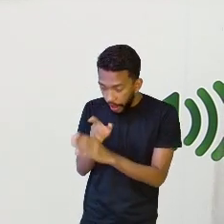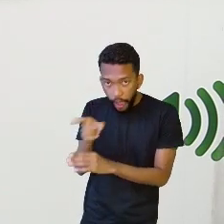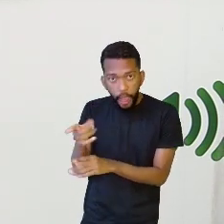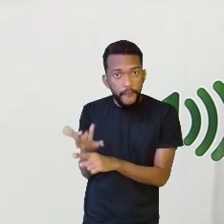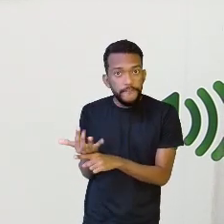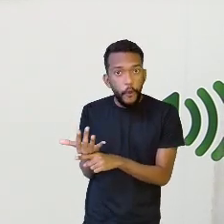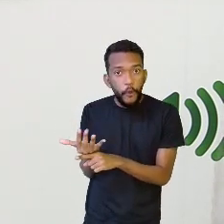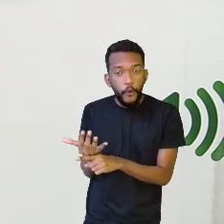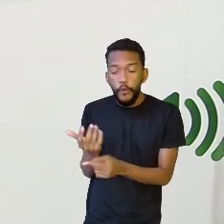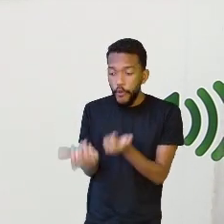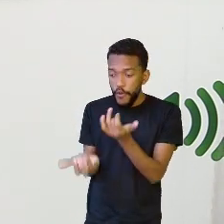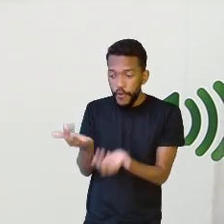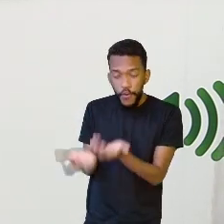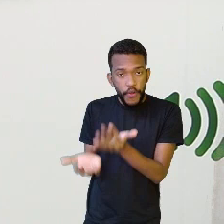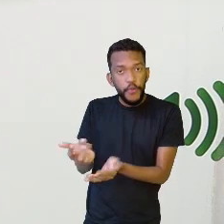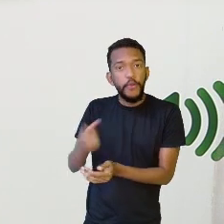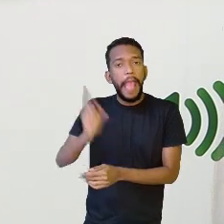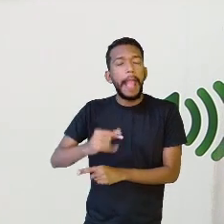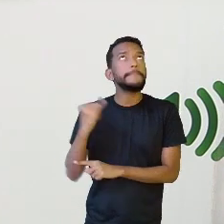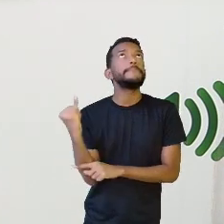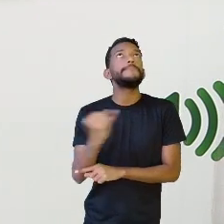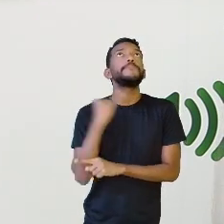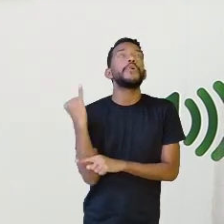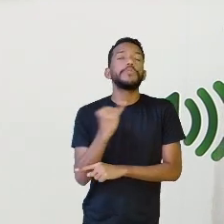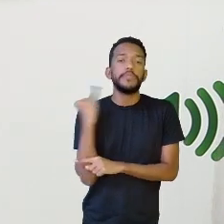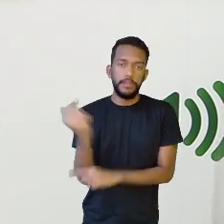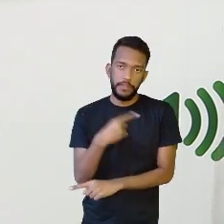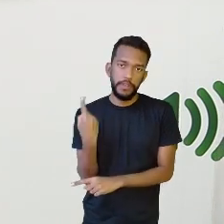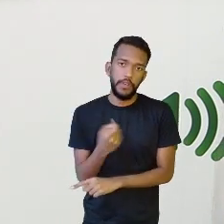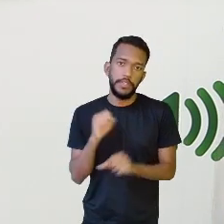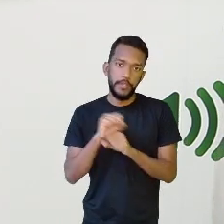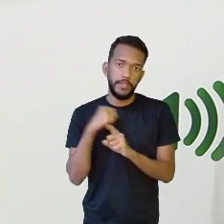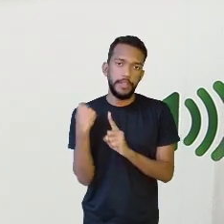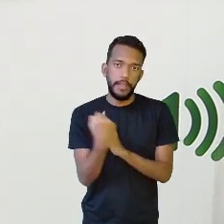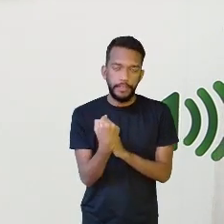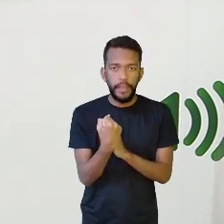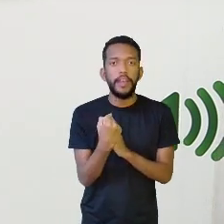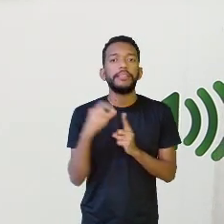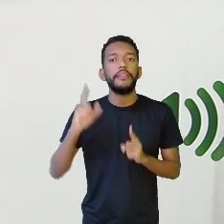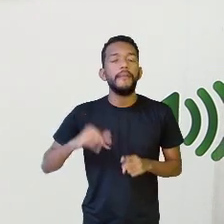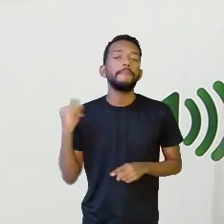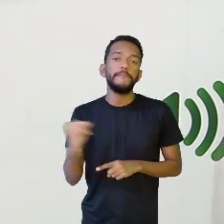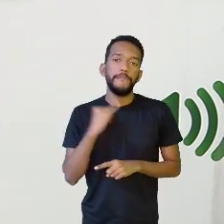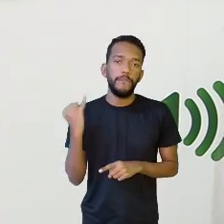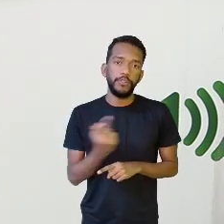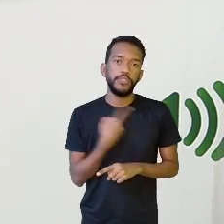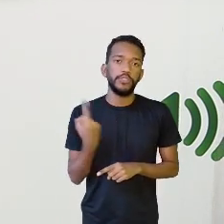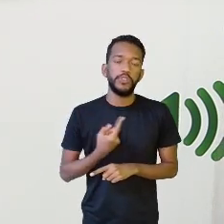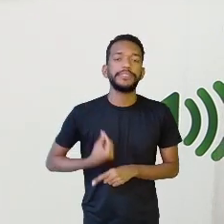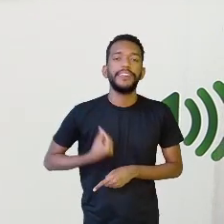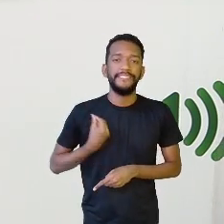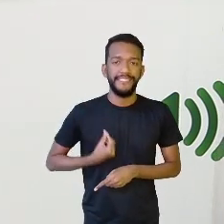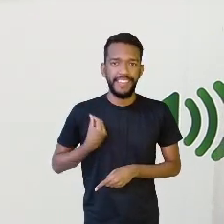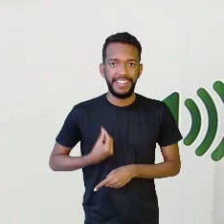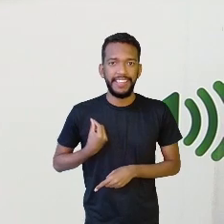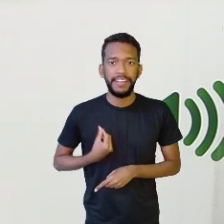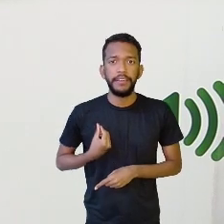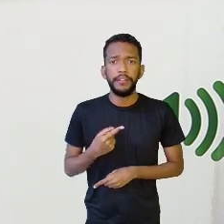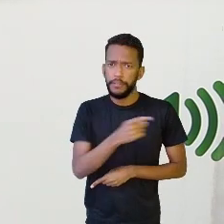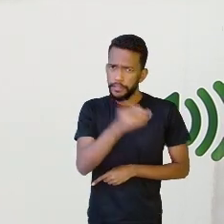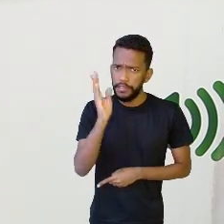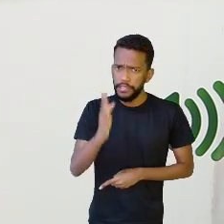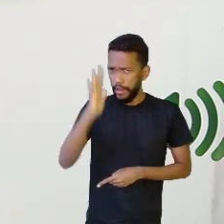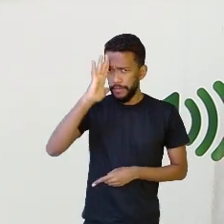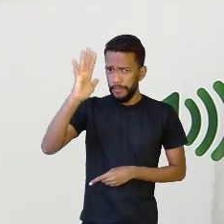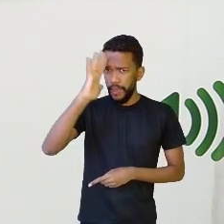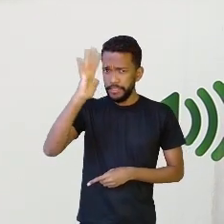algo muito importante para a nossa sociedade, algo muito importante para a nossa vida. Você já